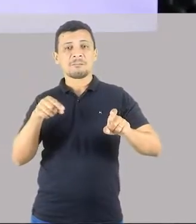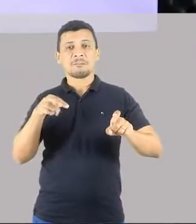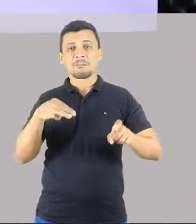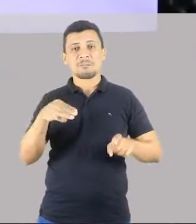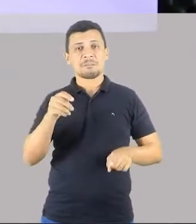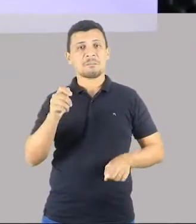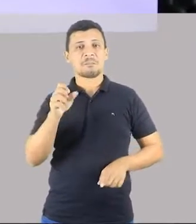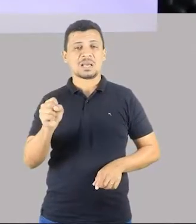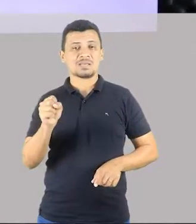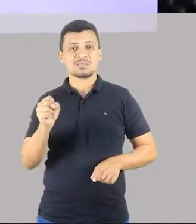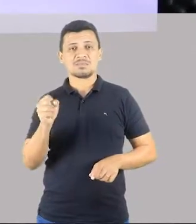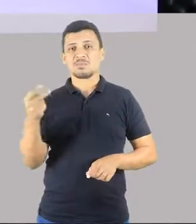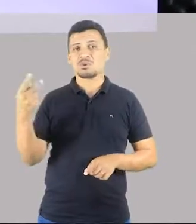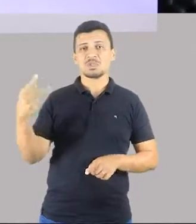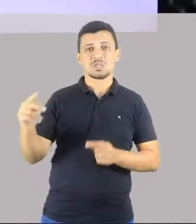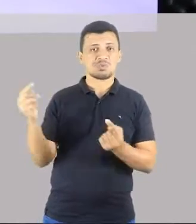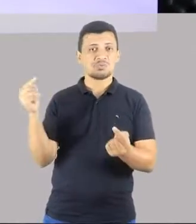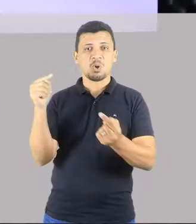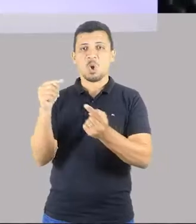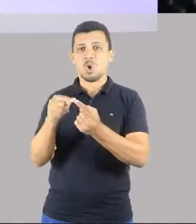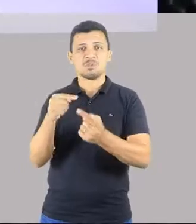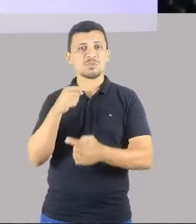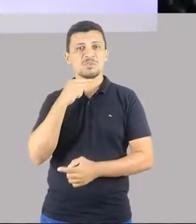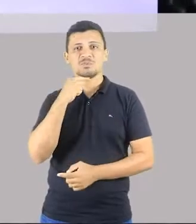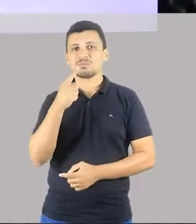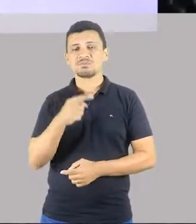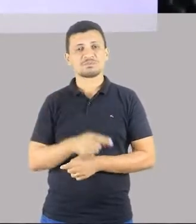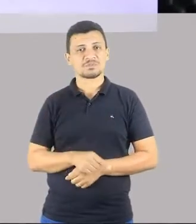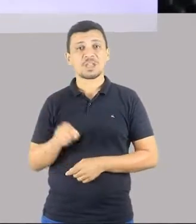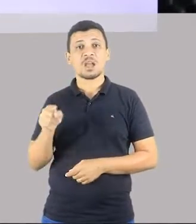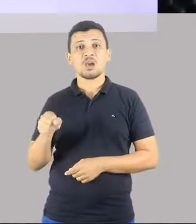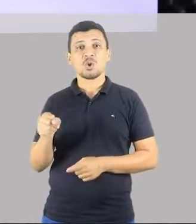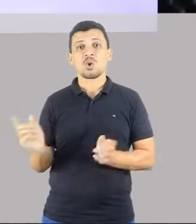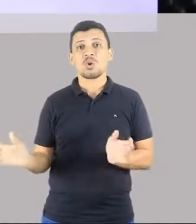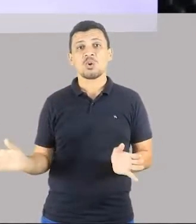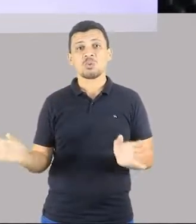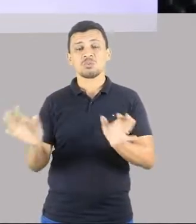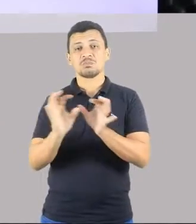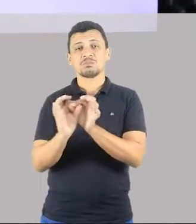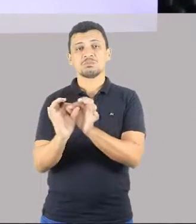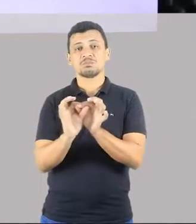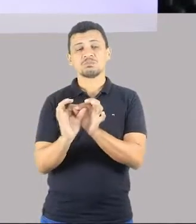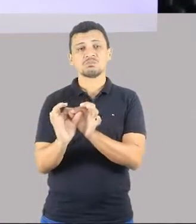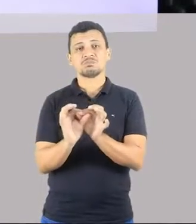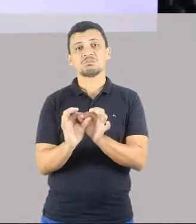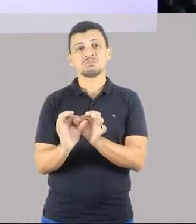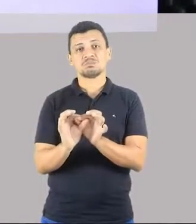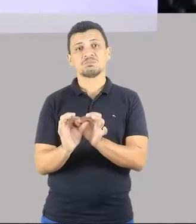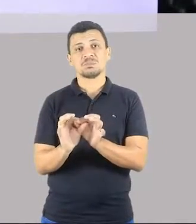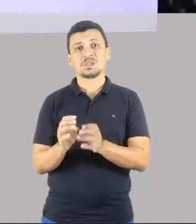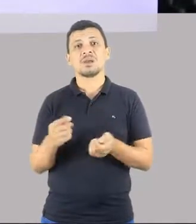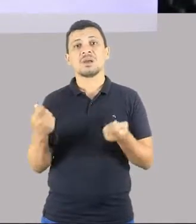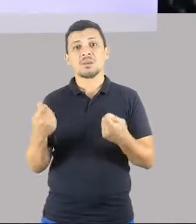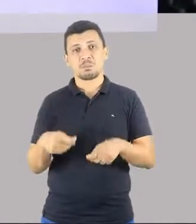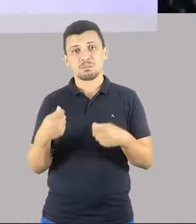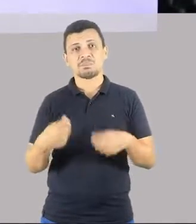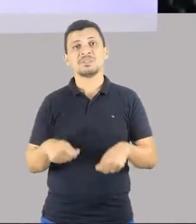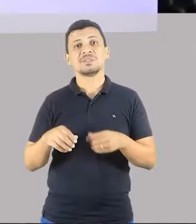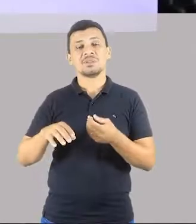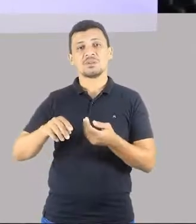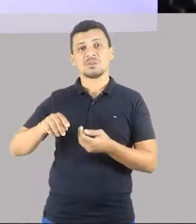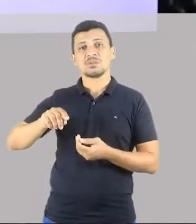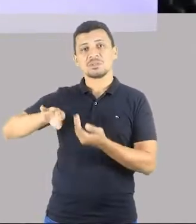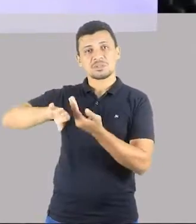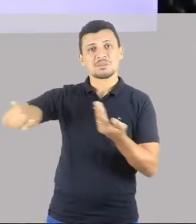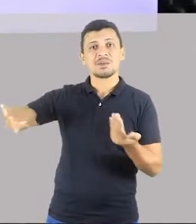alcançado. Essa oração aí, ela é uma oração coordenada adversativa. Eu preciso separar uma oração